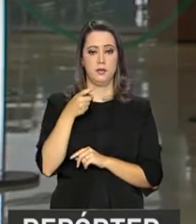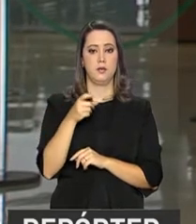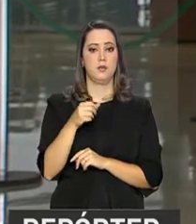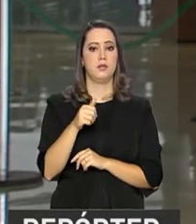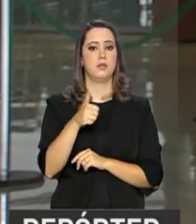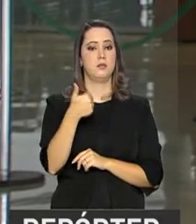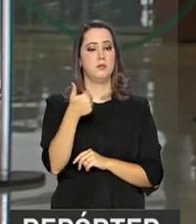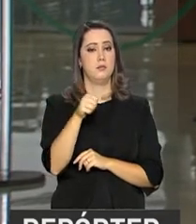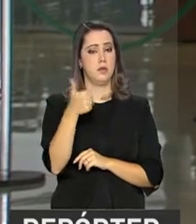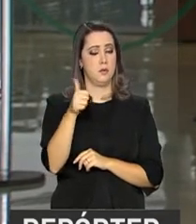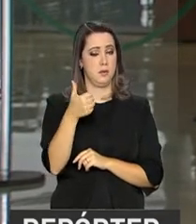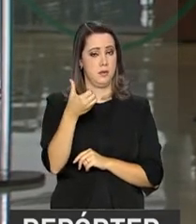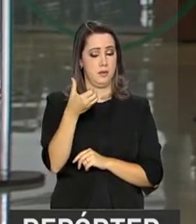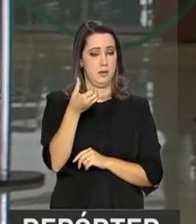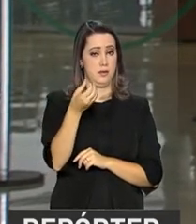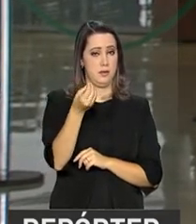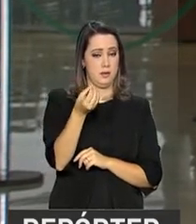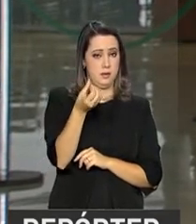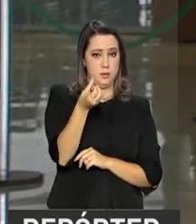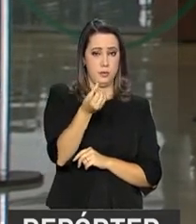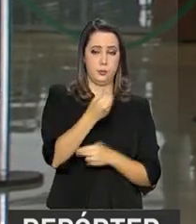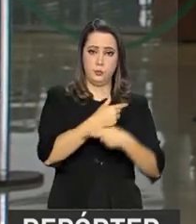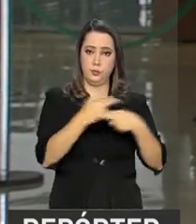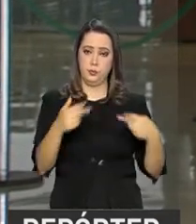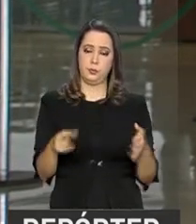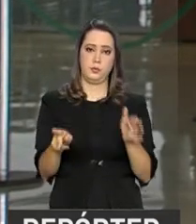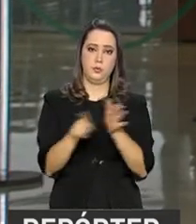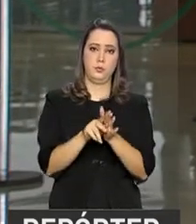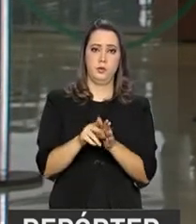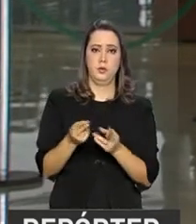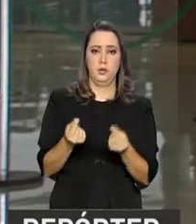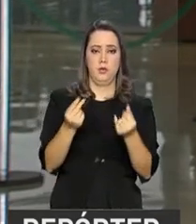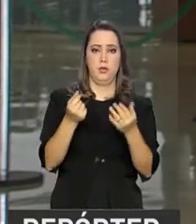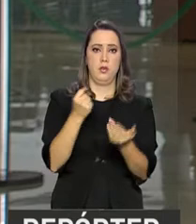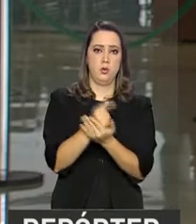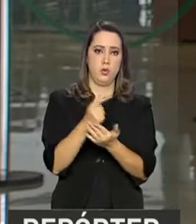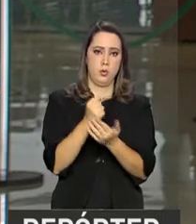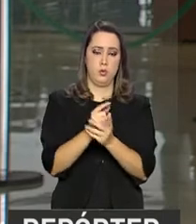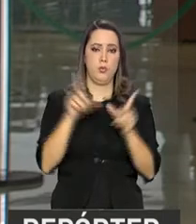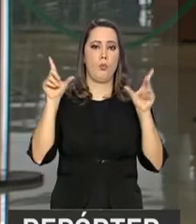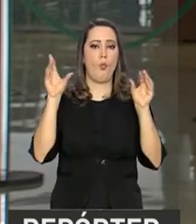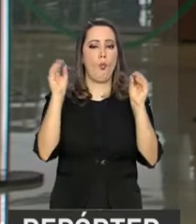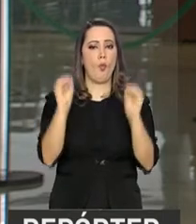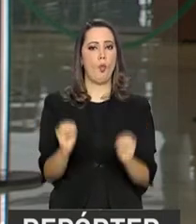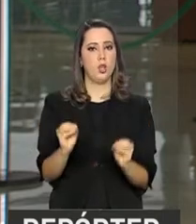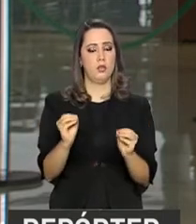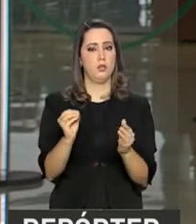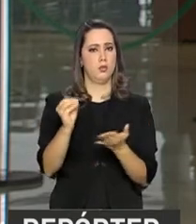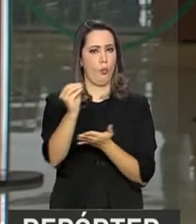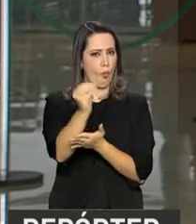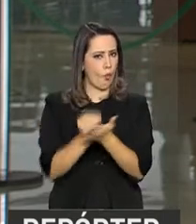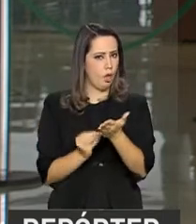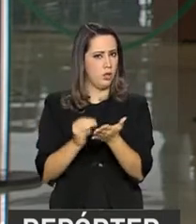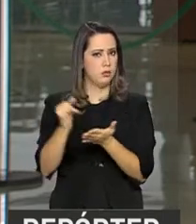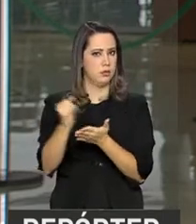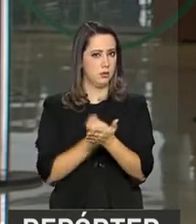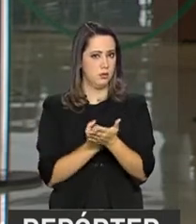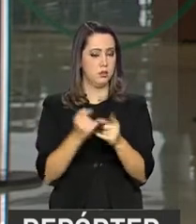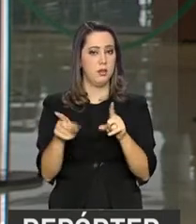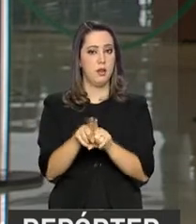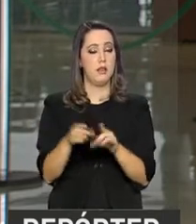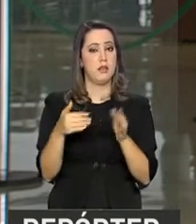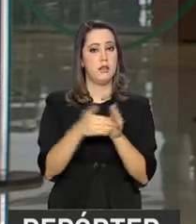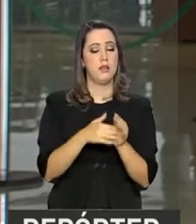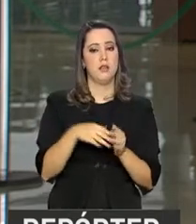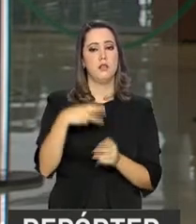1.116 máquinas e equipamentos que vão ter um imposto de importação zerado até 30 de junho de 2019